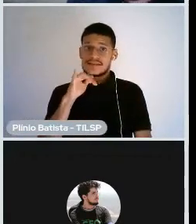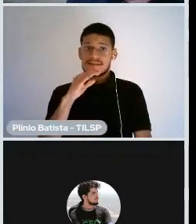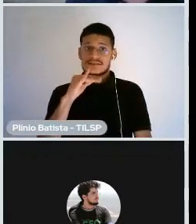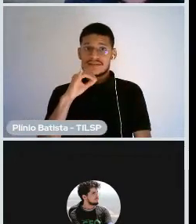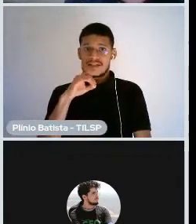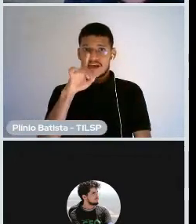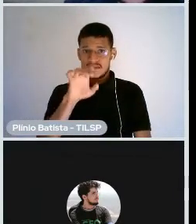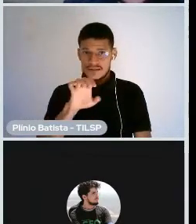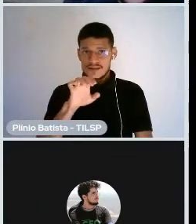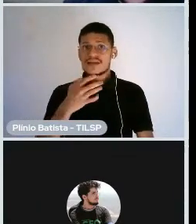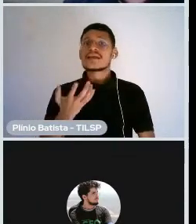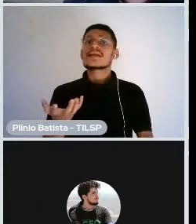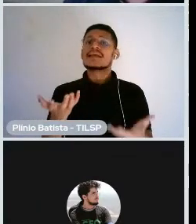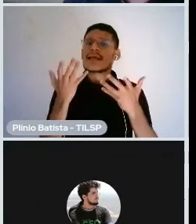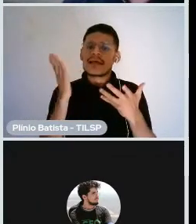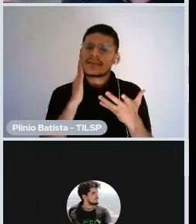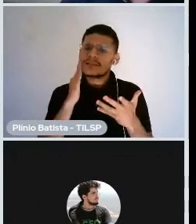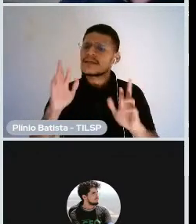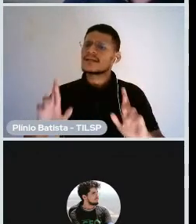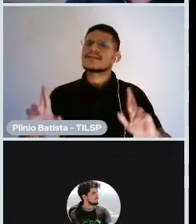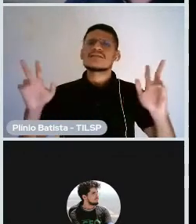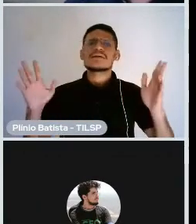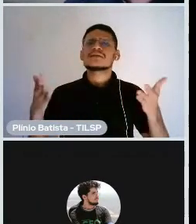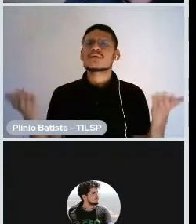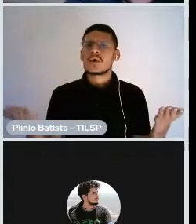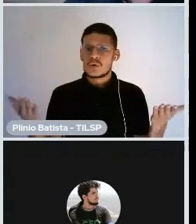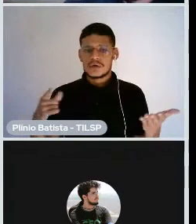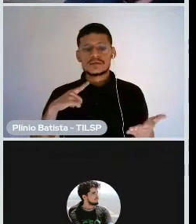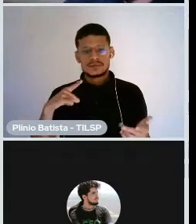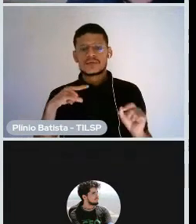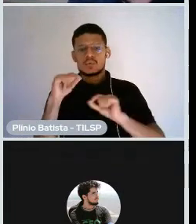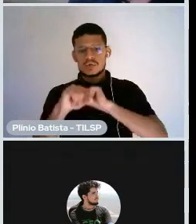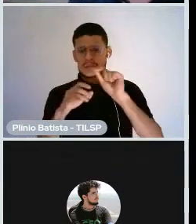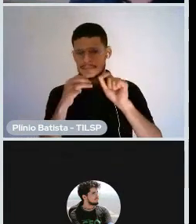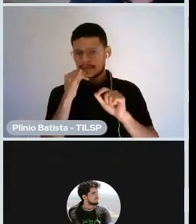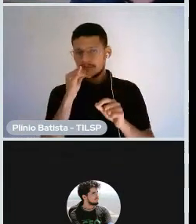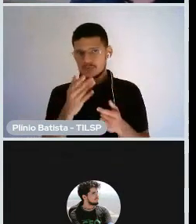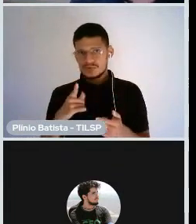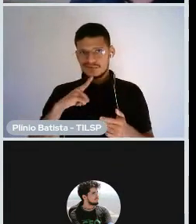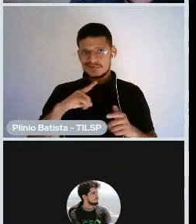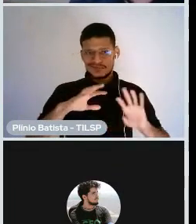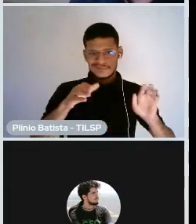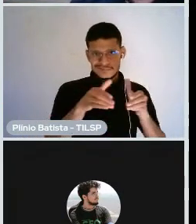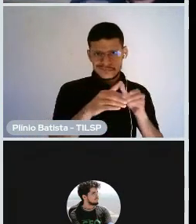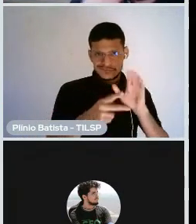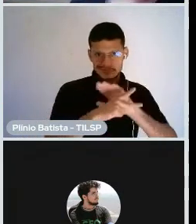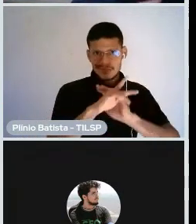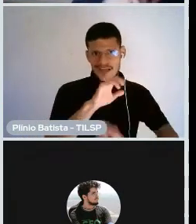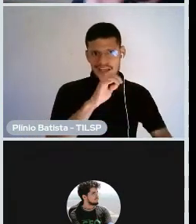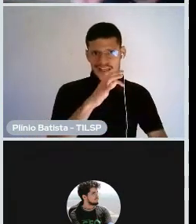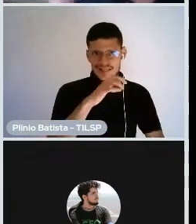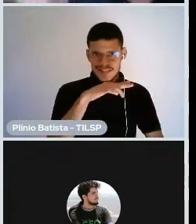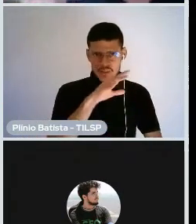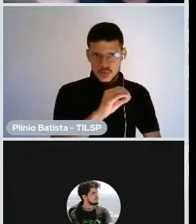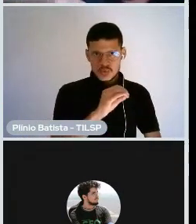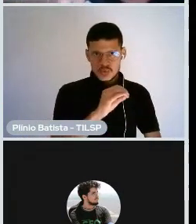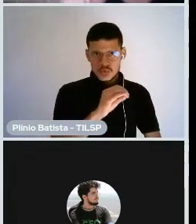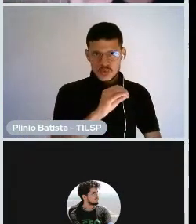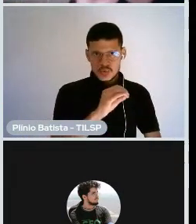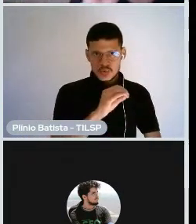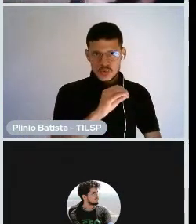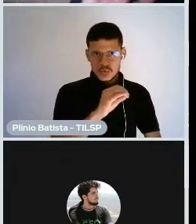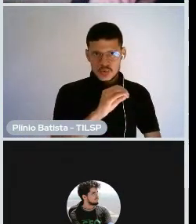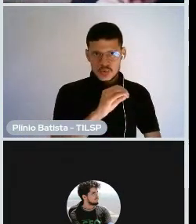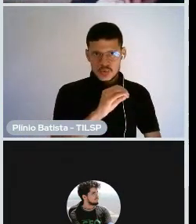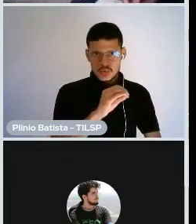diferenças, beleza? E aqui a gente tem a composição étnica do Brasil, que o IBGE ainda usa o termo raça,